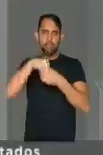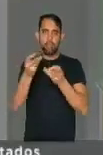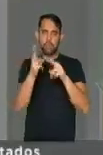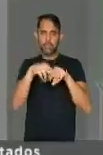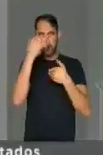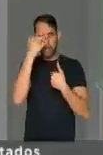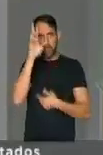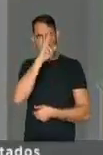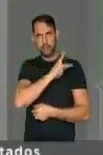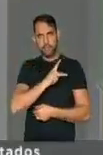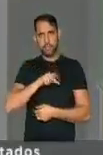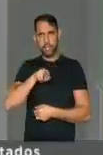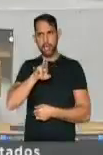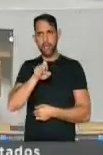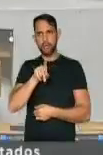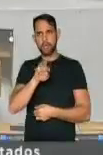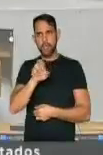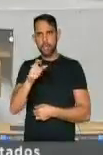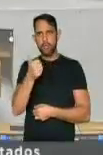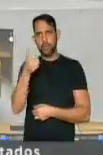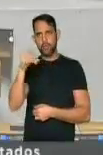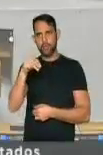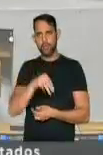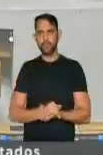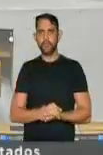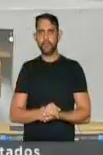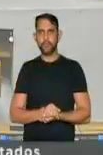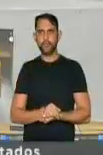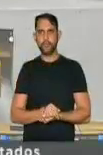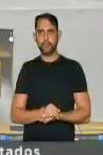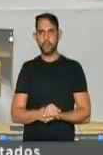Senhor presidente. Nelson Pellegrino, minuto.